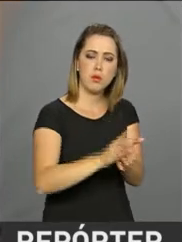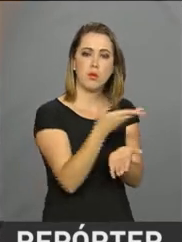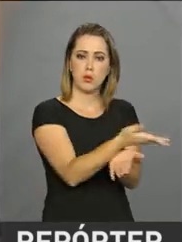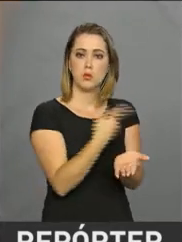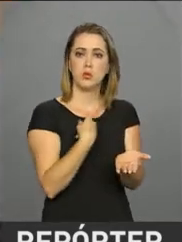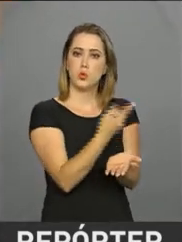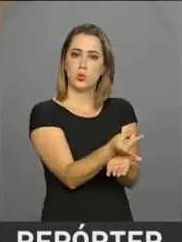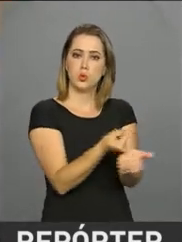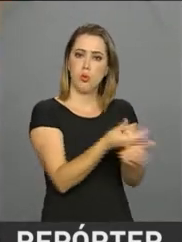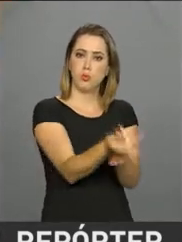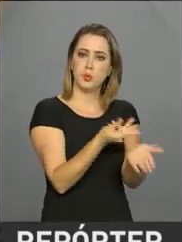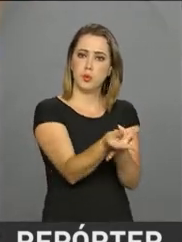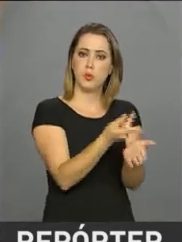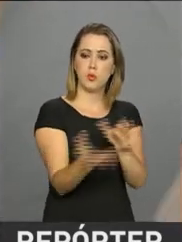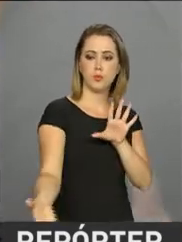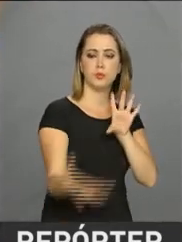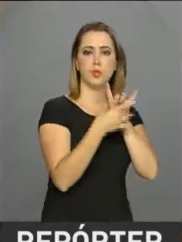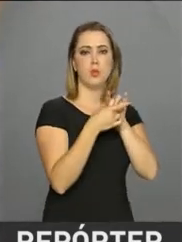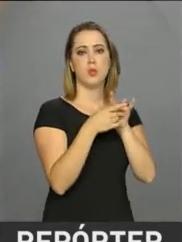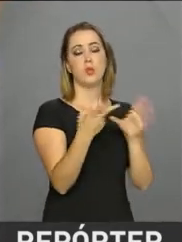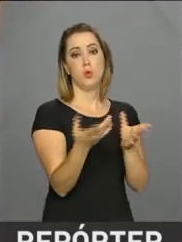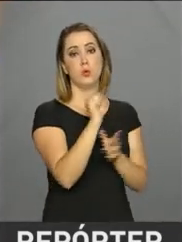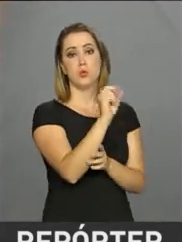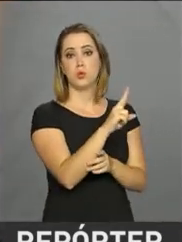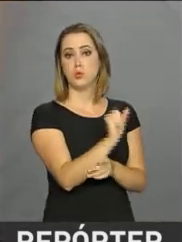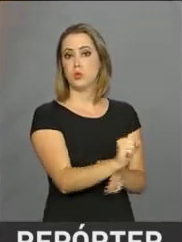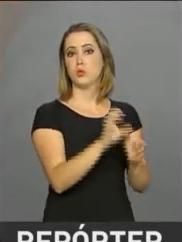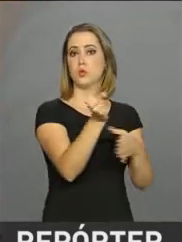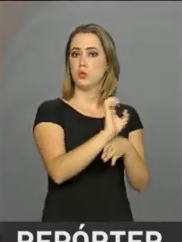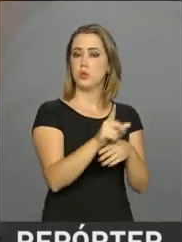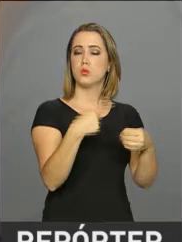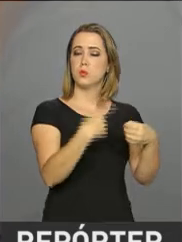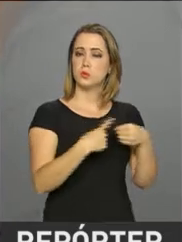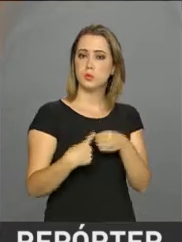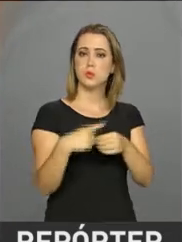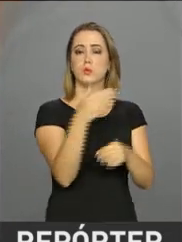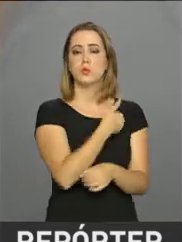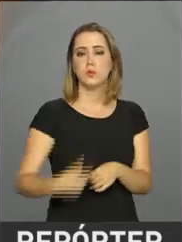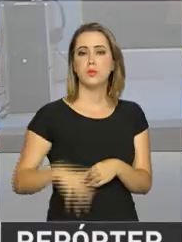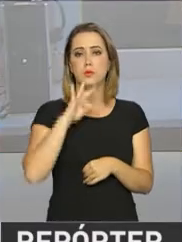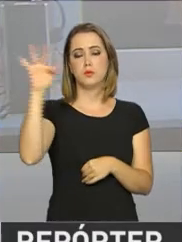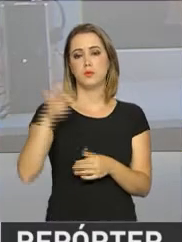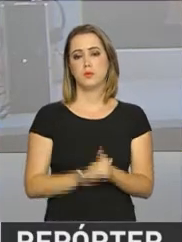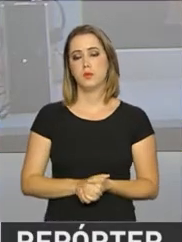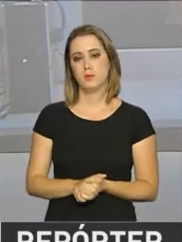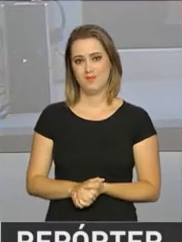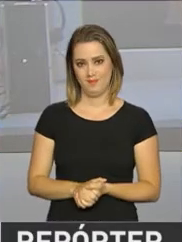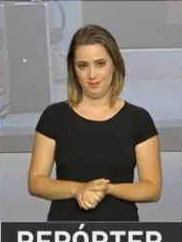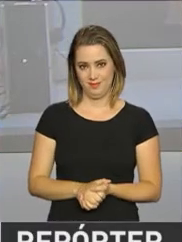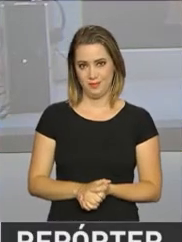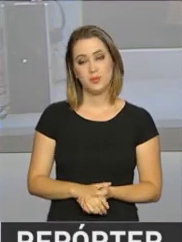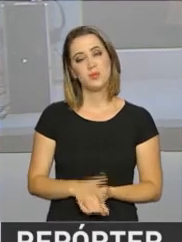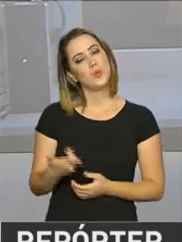para parceria de financiamento do sus do estado incide união-pro melhor qualidade de seus produtos os falando ainda de